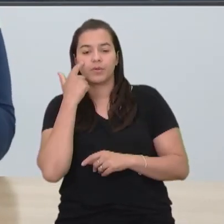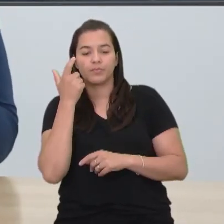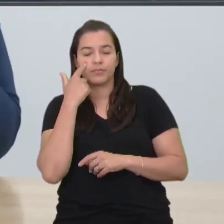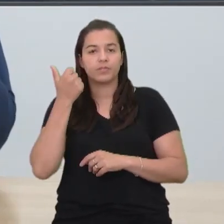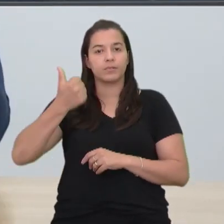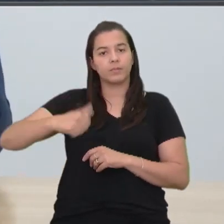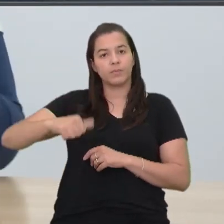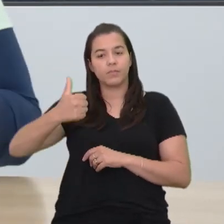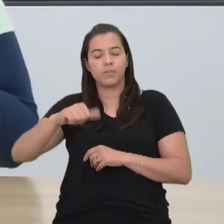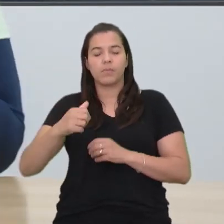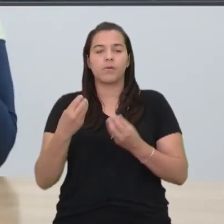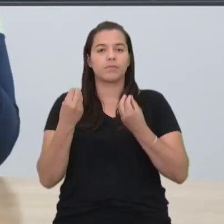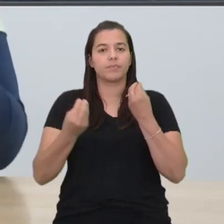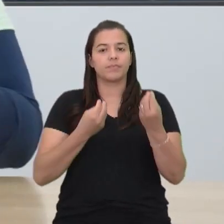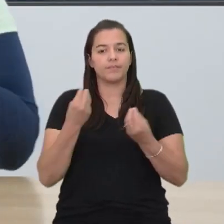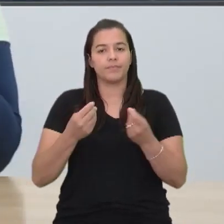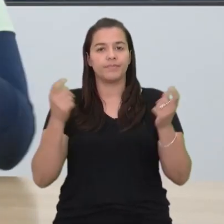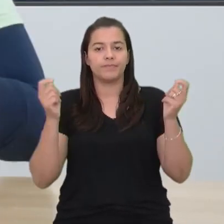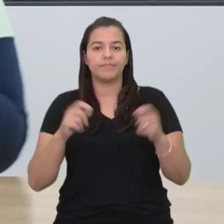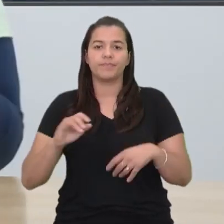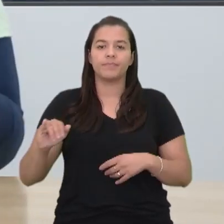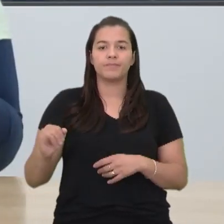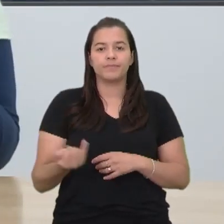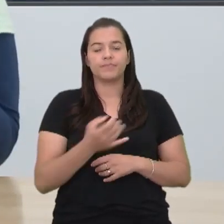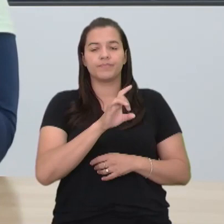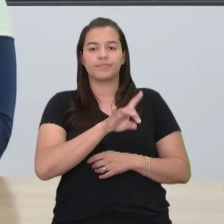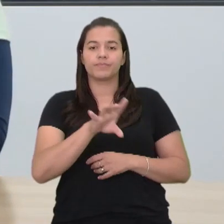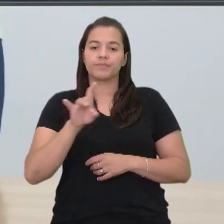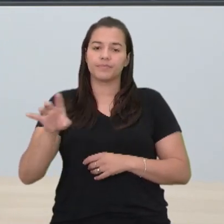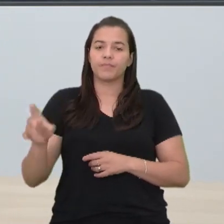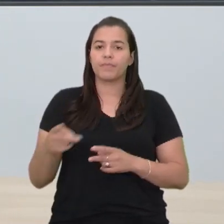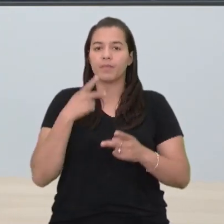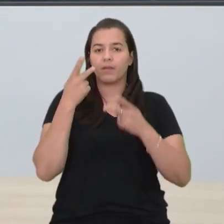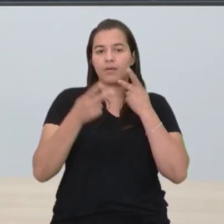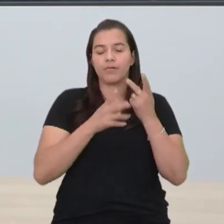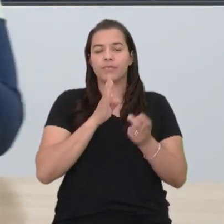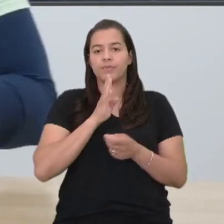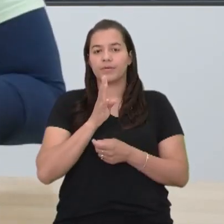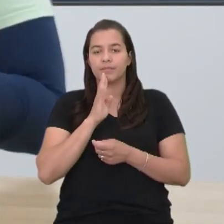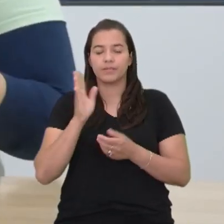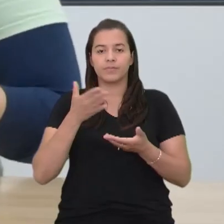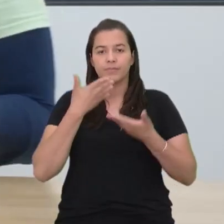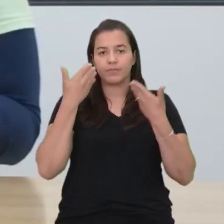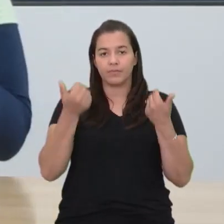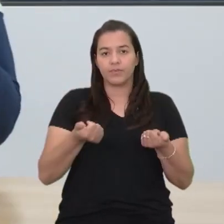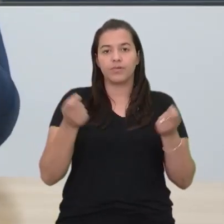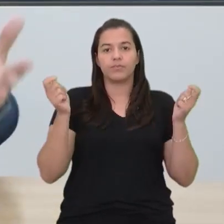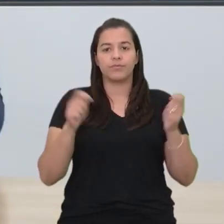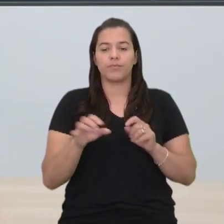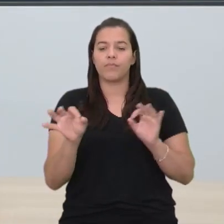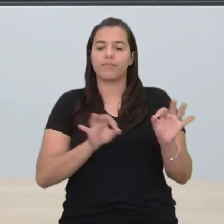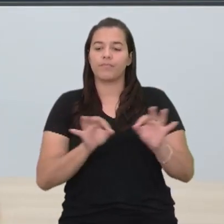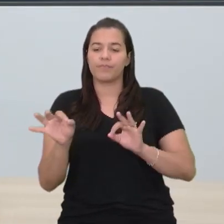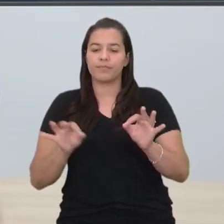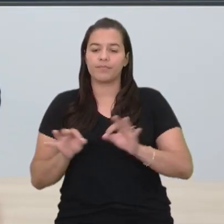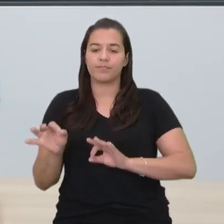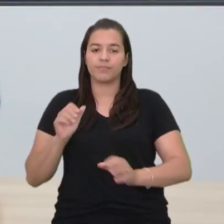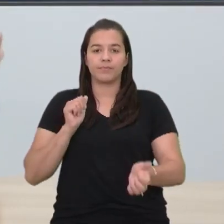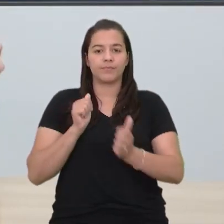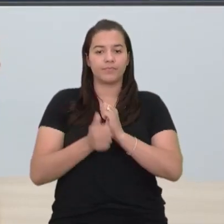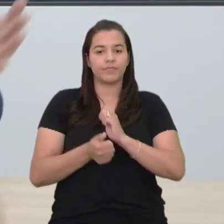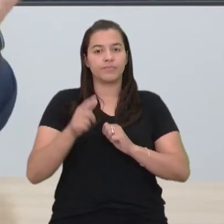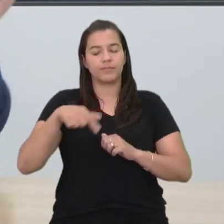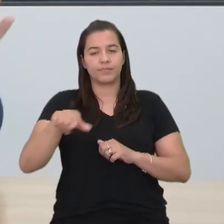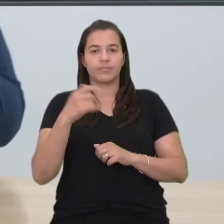não, tá bom? Então vai aproveitando cada aulinha, cada coisa que eu falo, para ir conhecendo e começando a mexer aí no Scratch, que é uma ferramenta